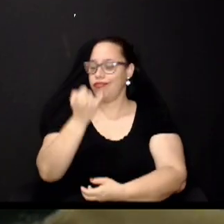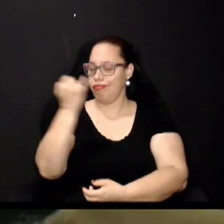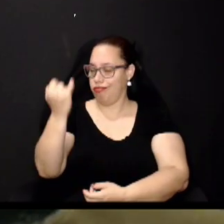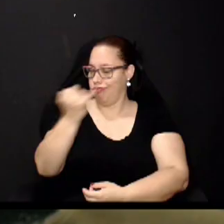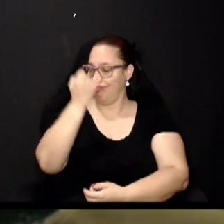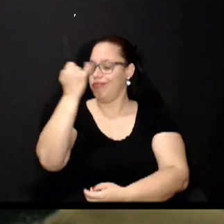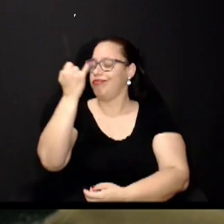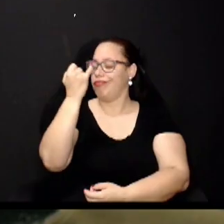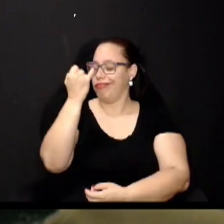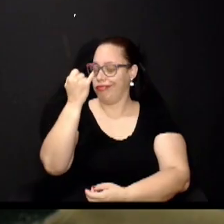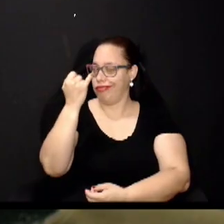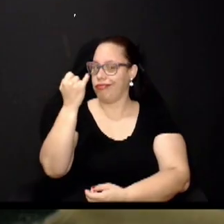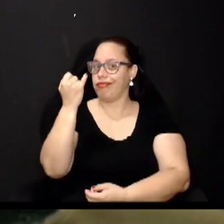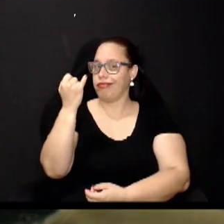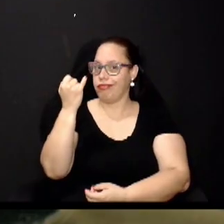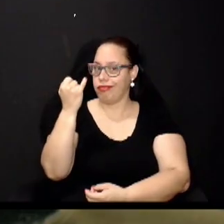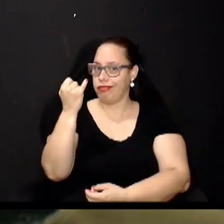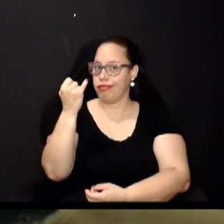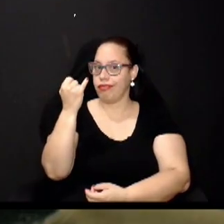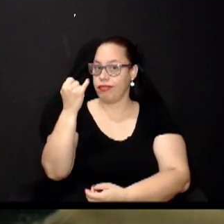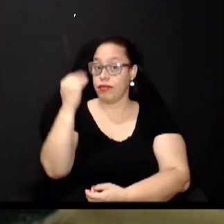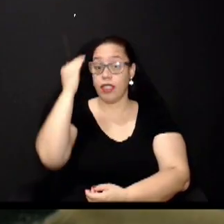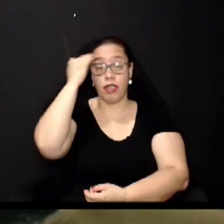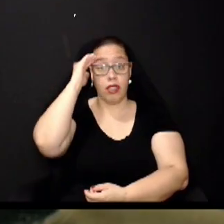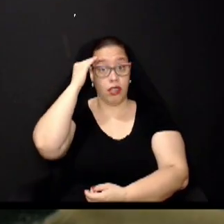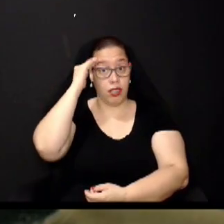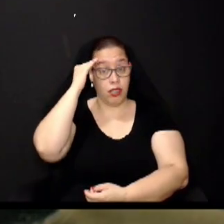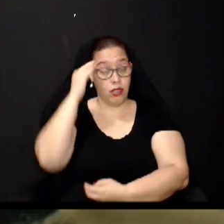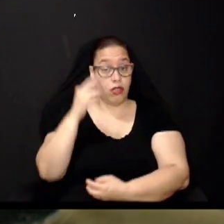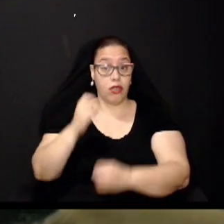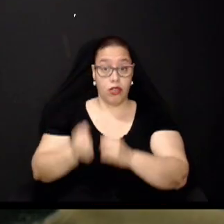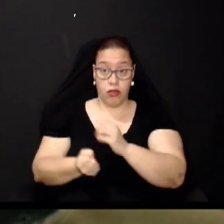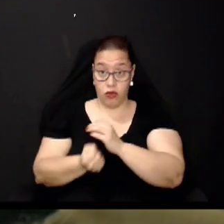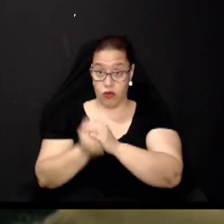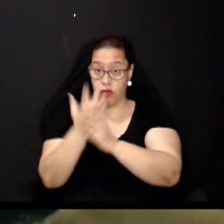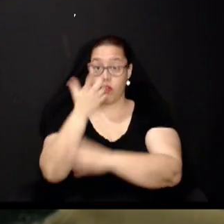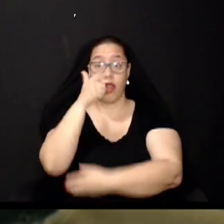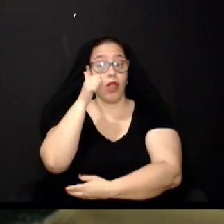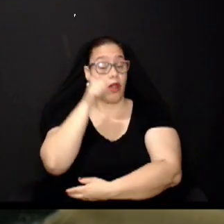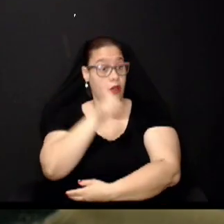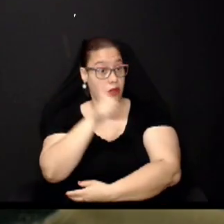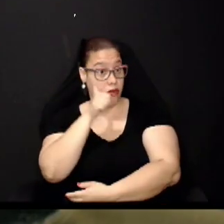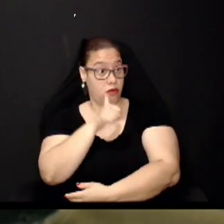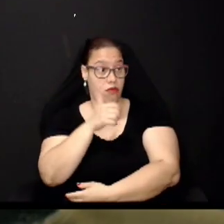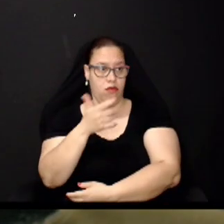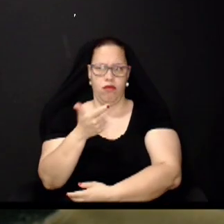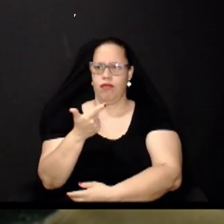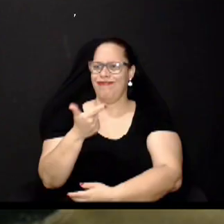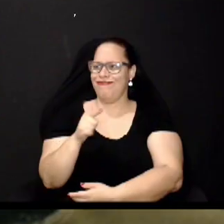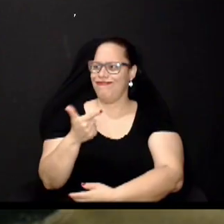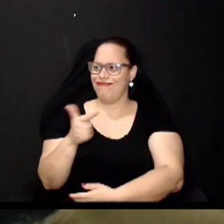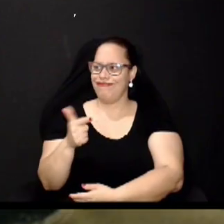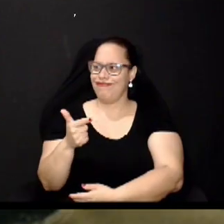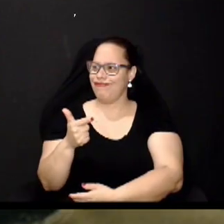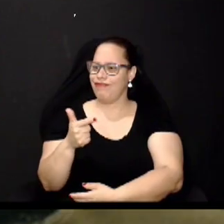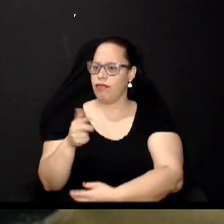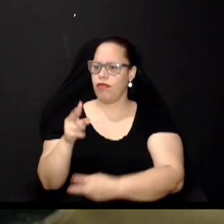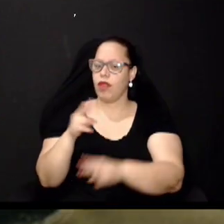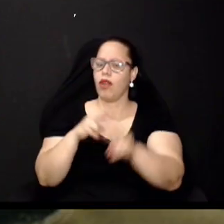esse caminho para entender o renascimento dessa mulher que de repente não teve essa visão,